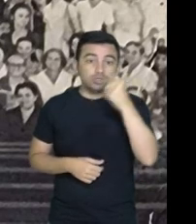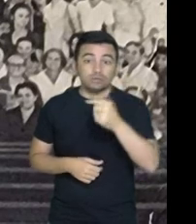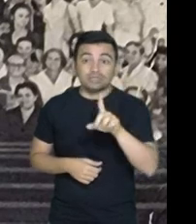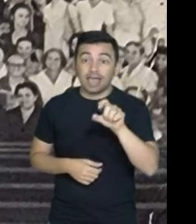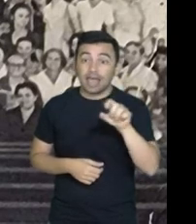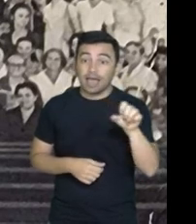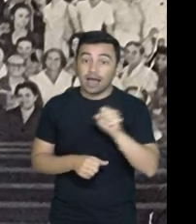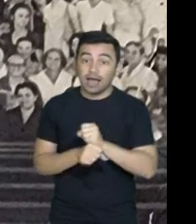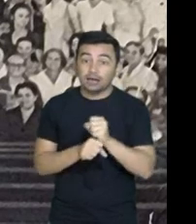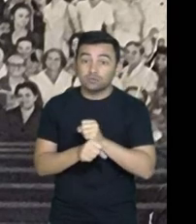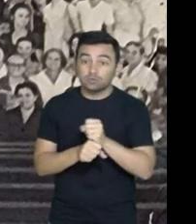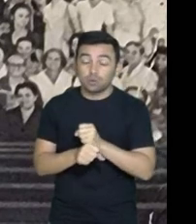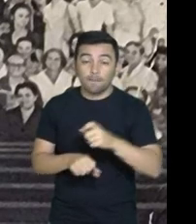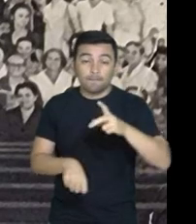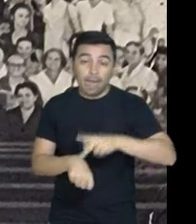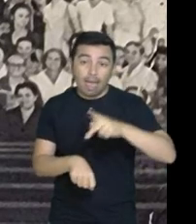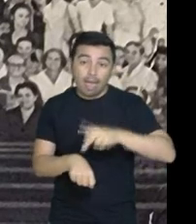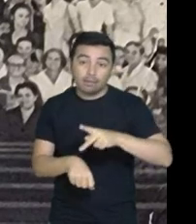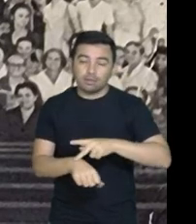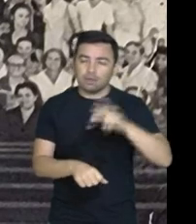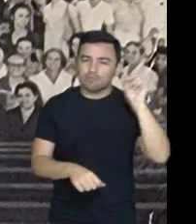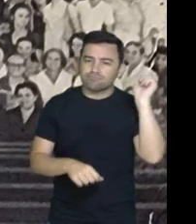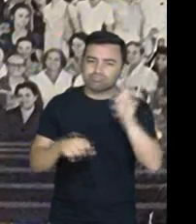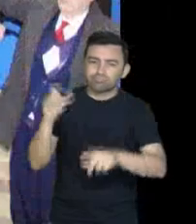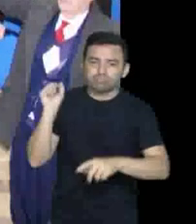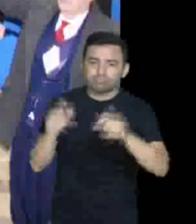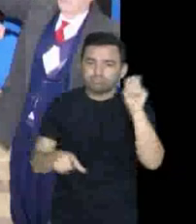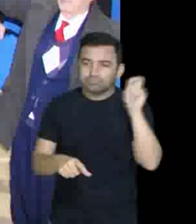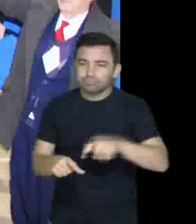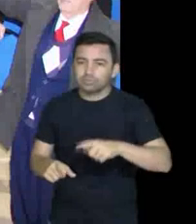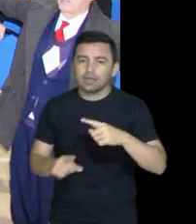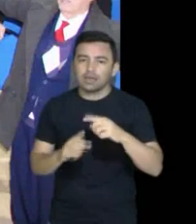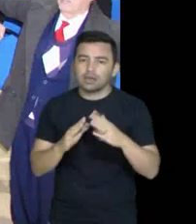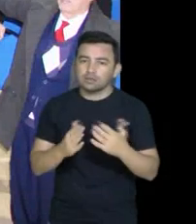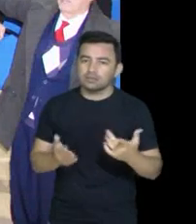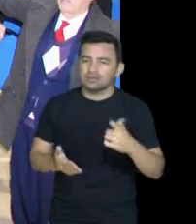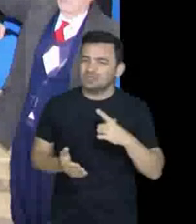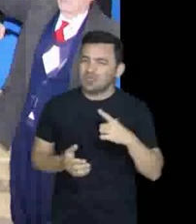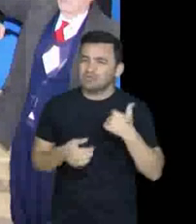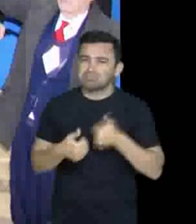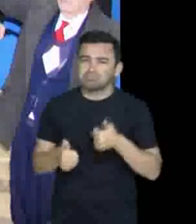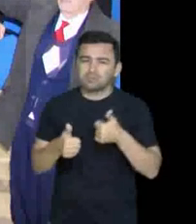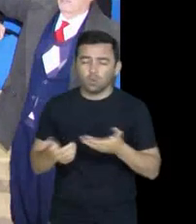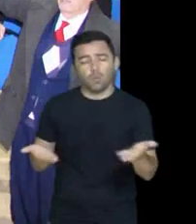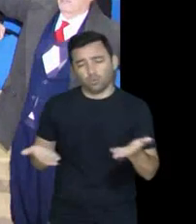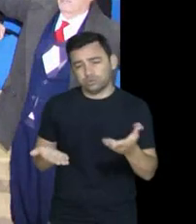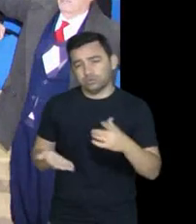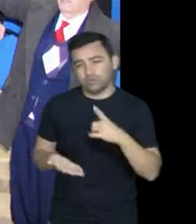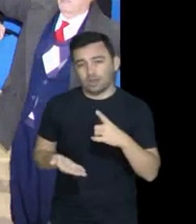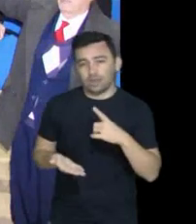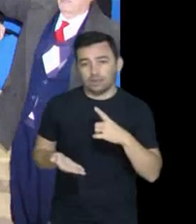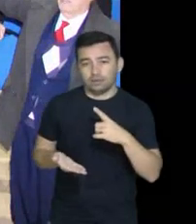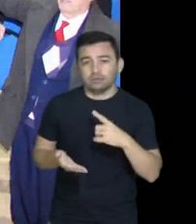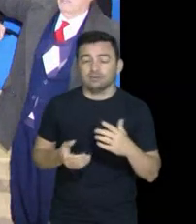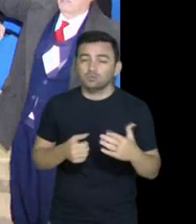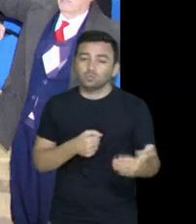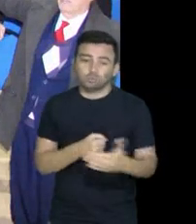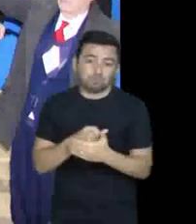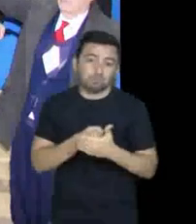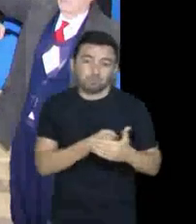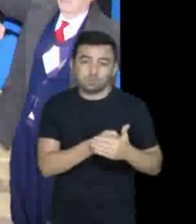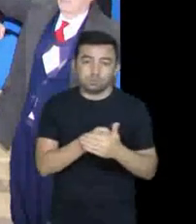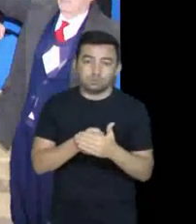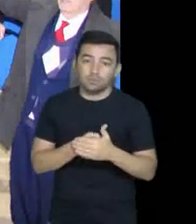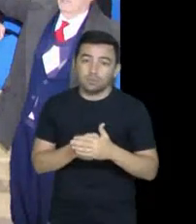jogarem Pedras em cima da igreja havia perseguição hoje ainda há de forma velada mas